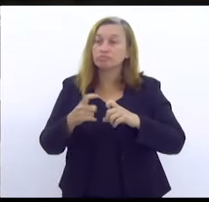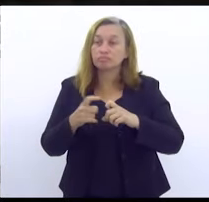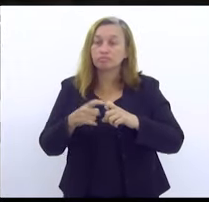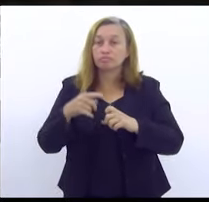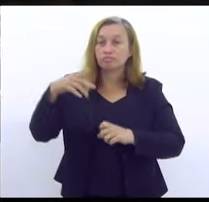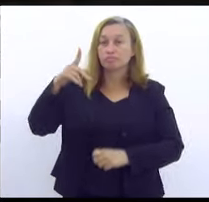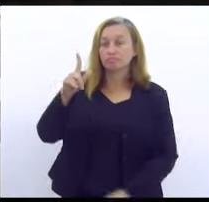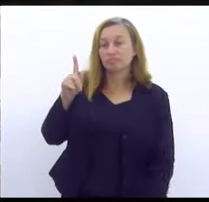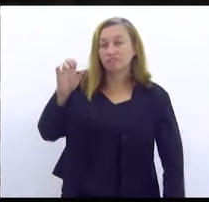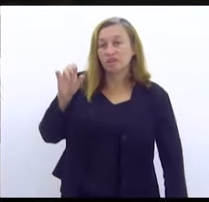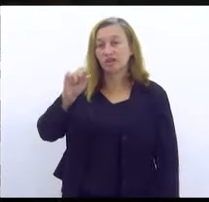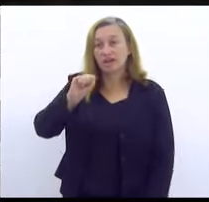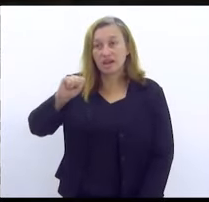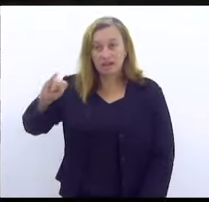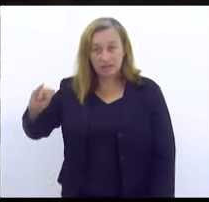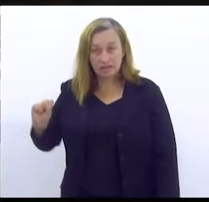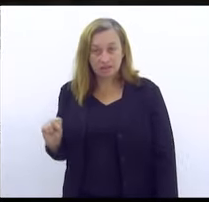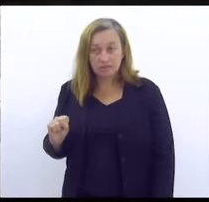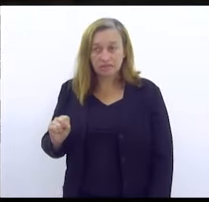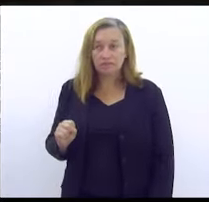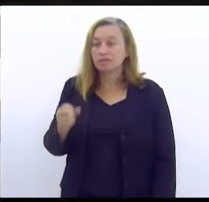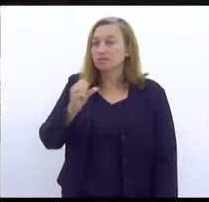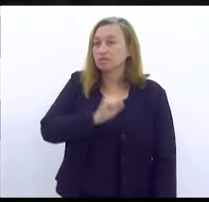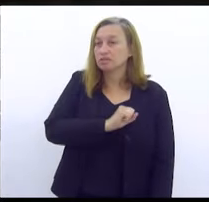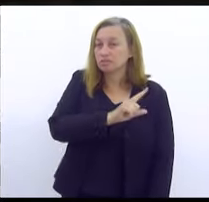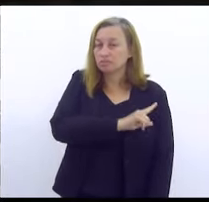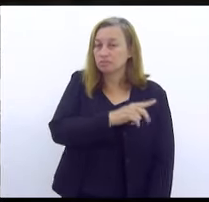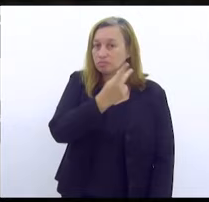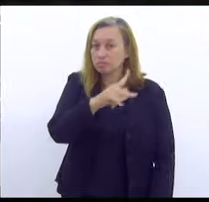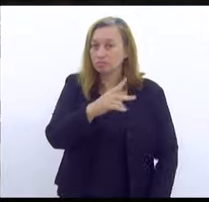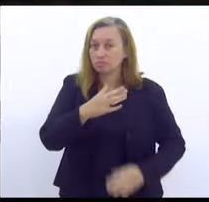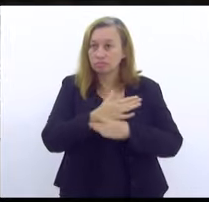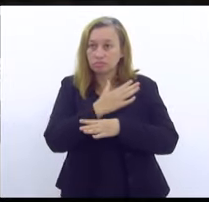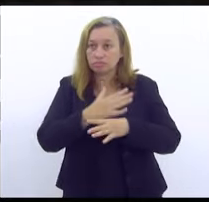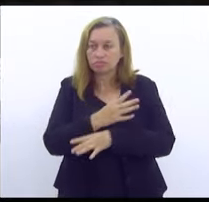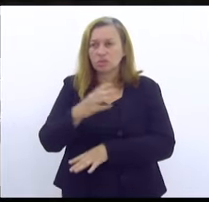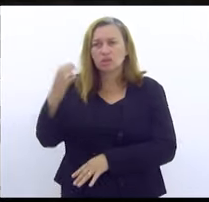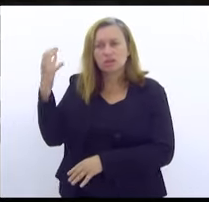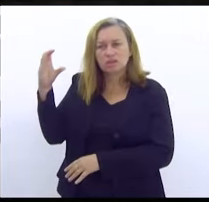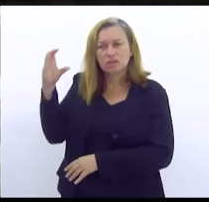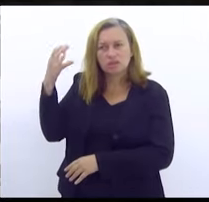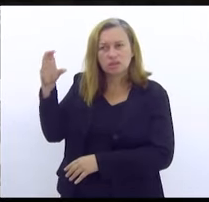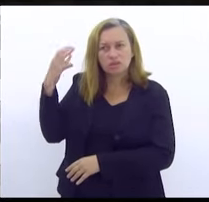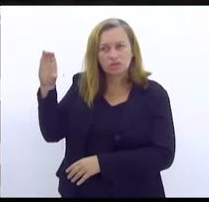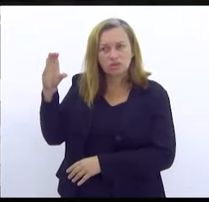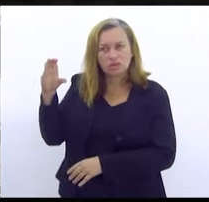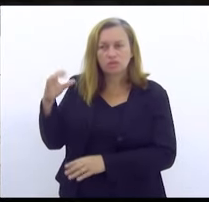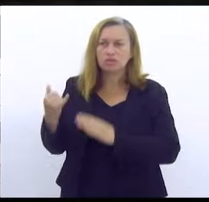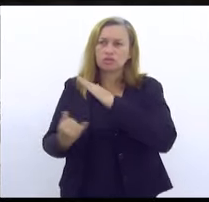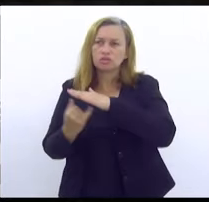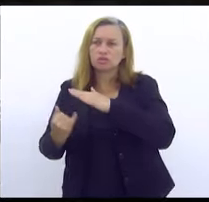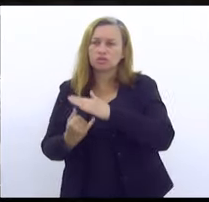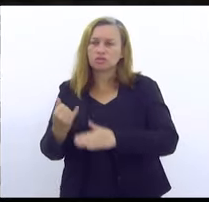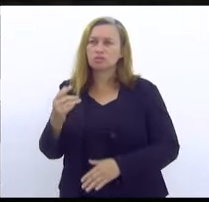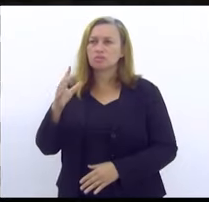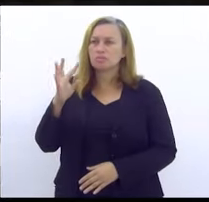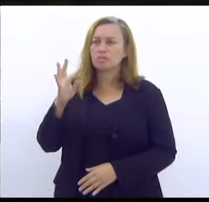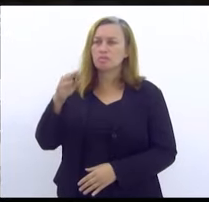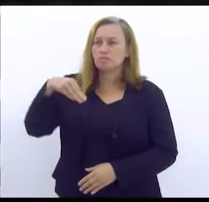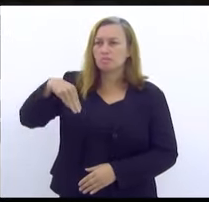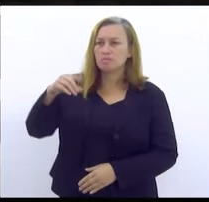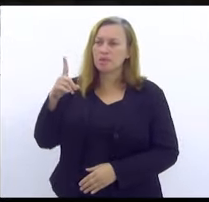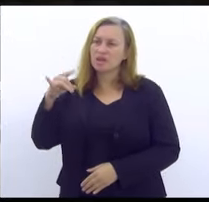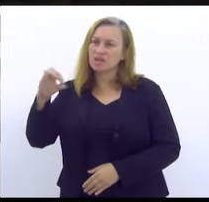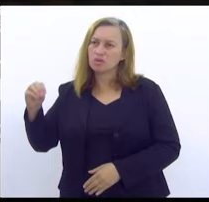legais. Ou seja, em São Gonçalo, sua cidade, Niterói, o Instituto Médico Legal não está